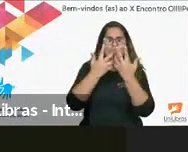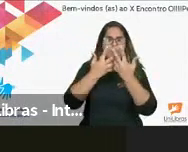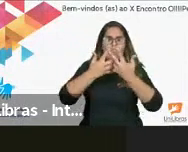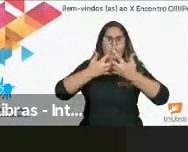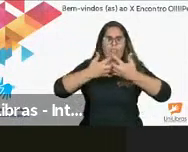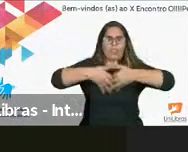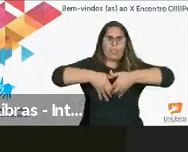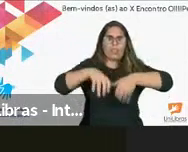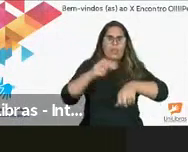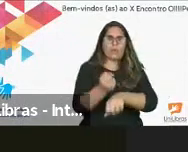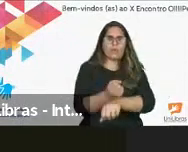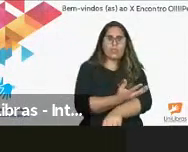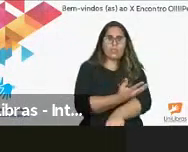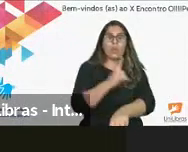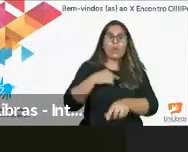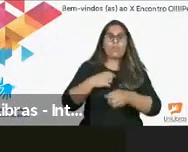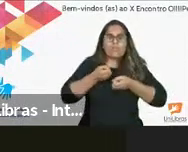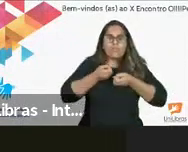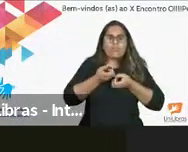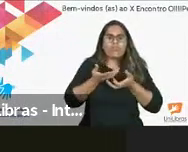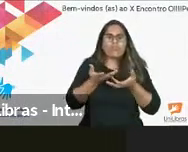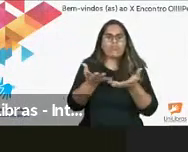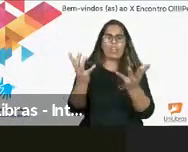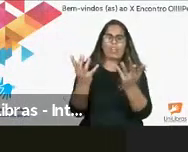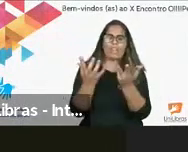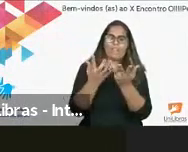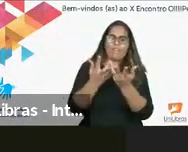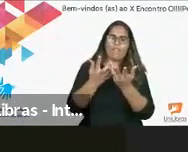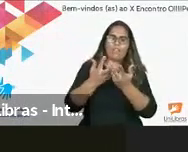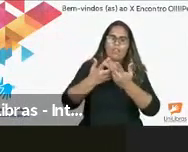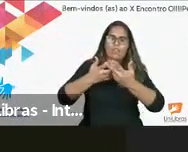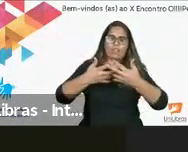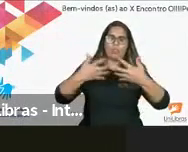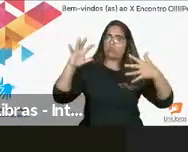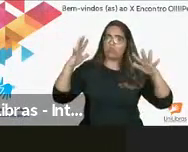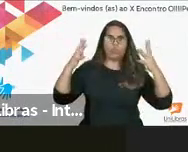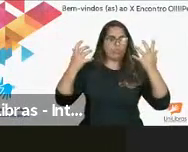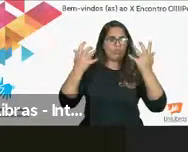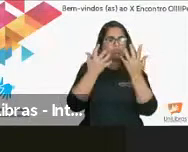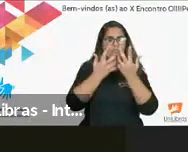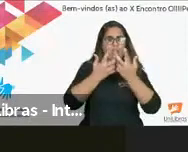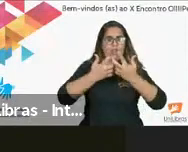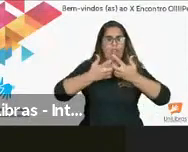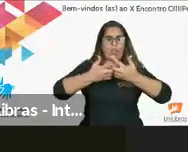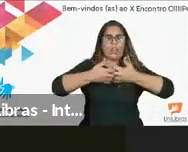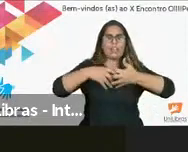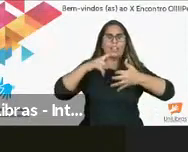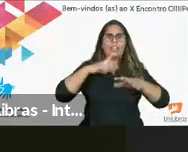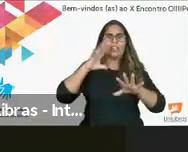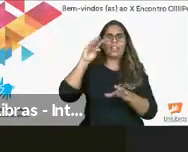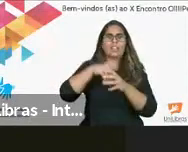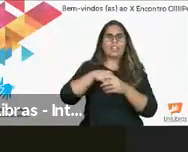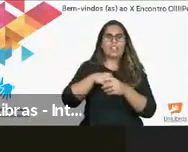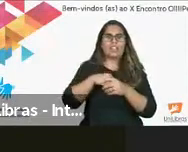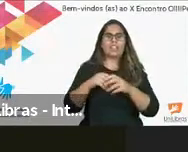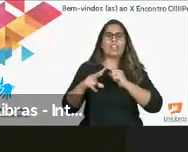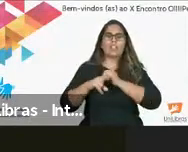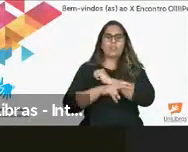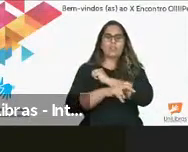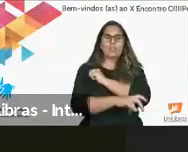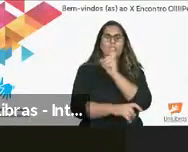O fluir desse entrelaçamento entre o linguajar e o emocional está inserido na etimologia da